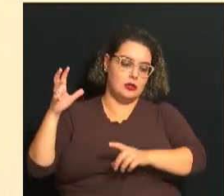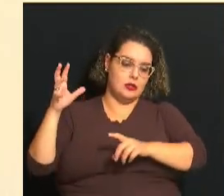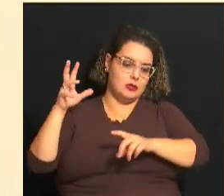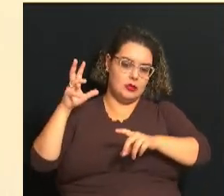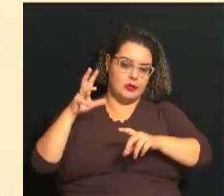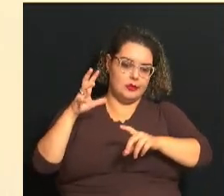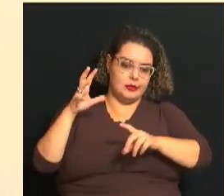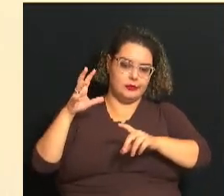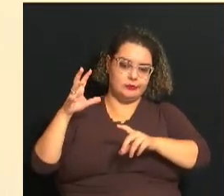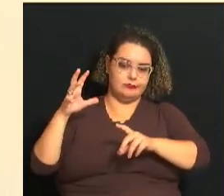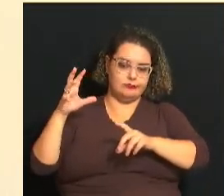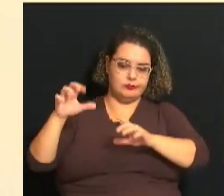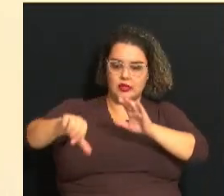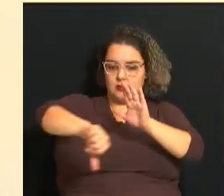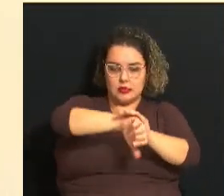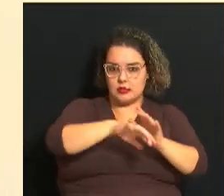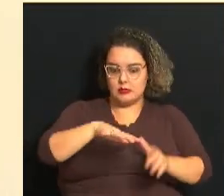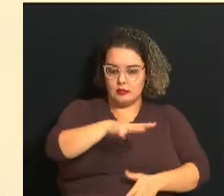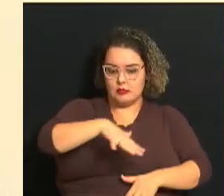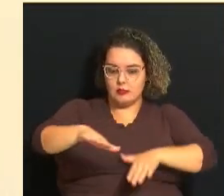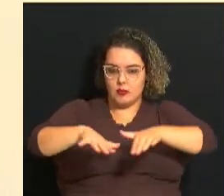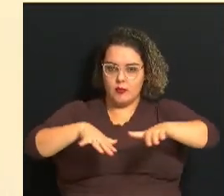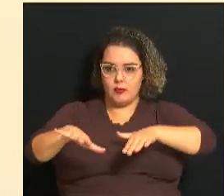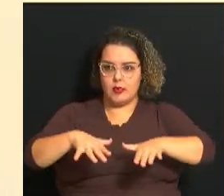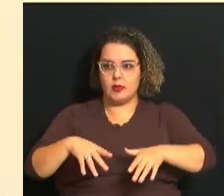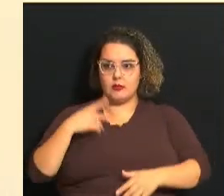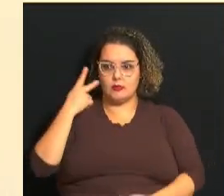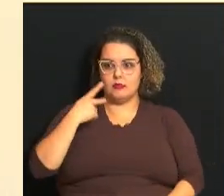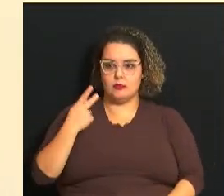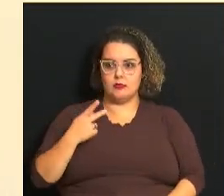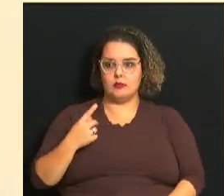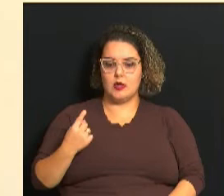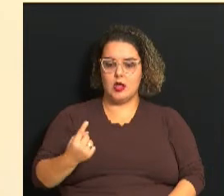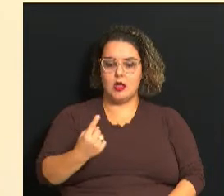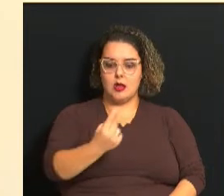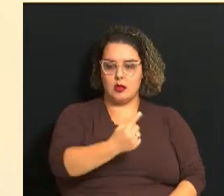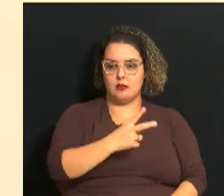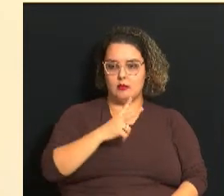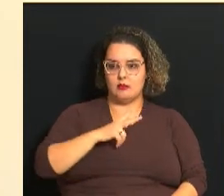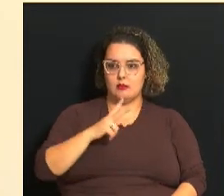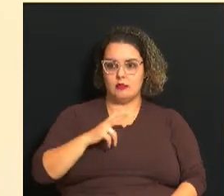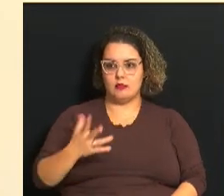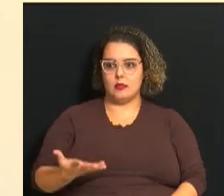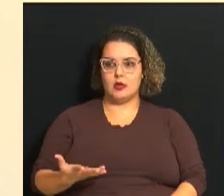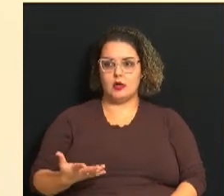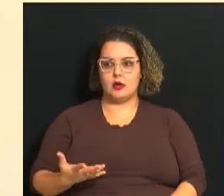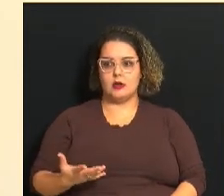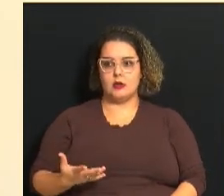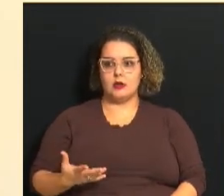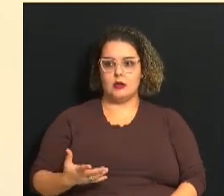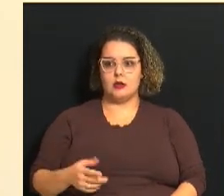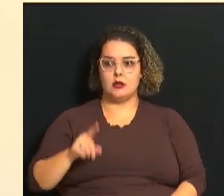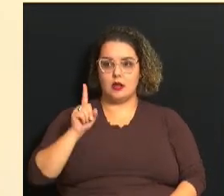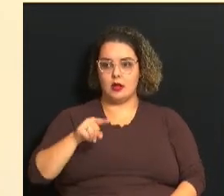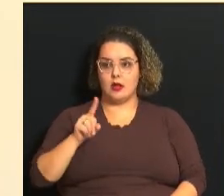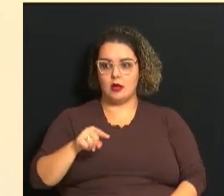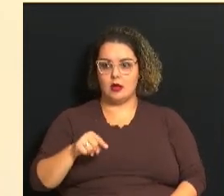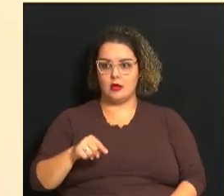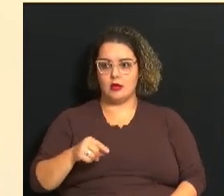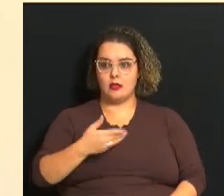né eles também é um visualizaram entre os manifestação manifestantes aqueles que eram